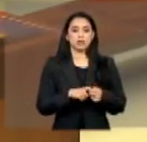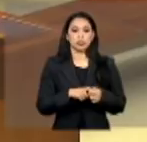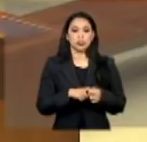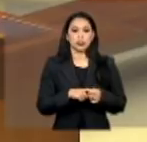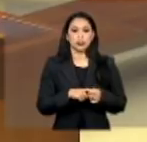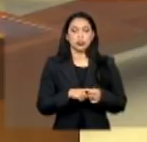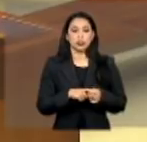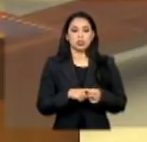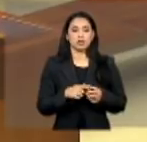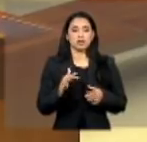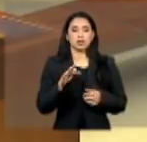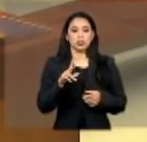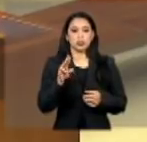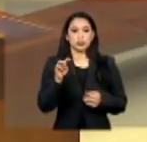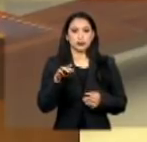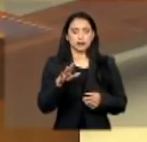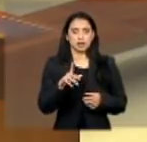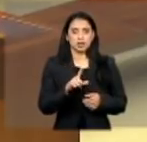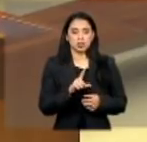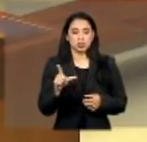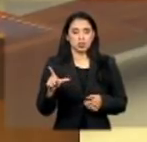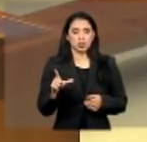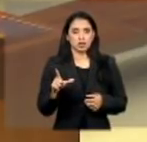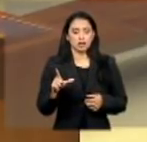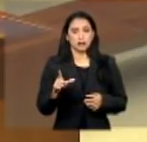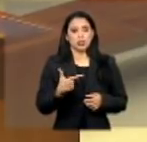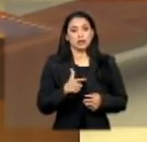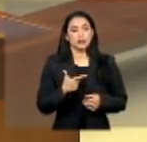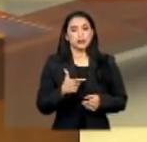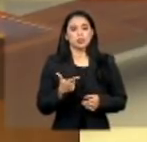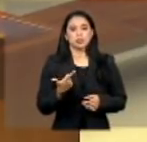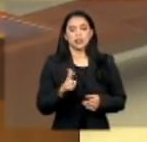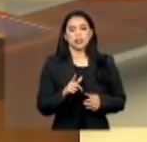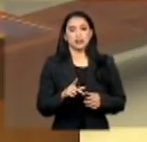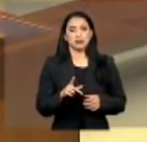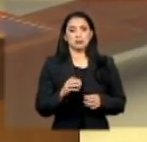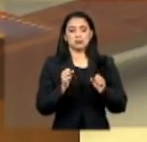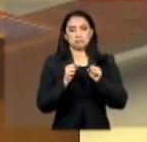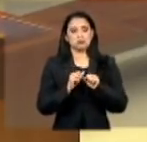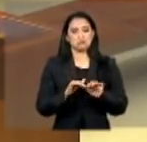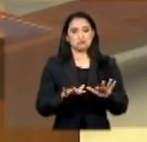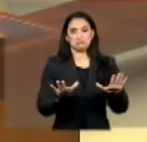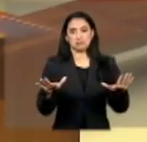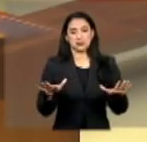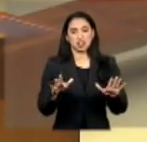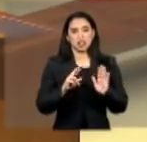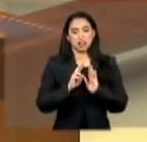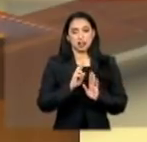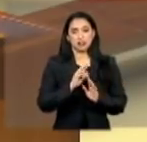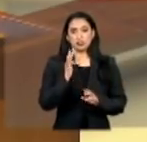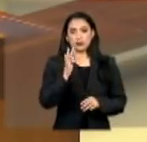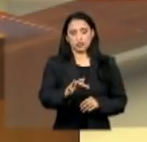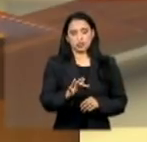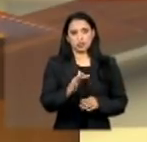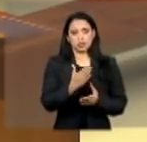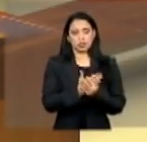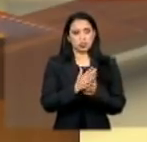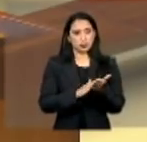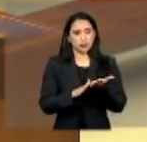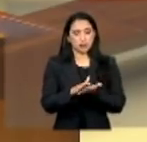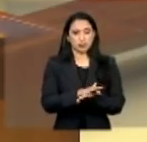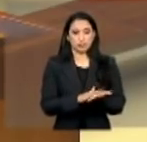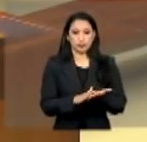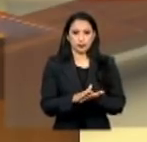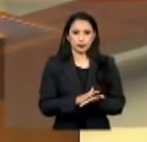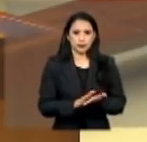com uma nova aprovação de sentença não há qualquer repercussão significativa nesse ponto havendo a concessão